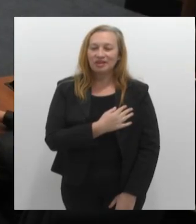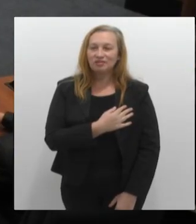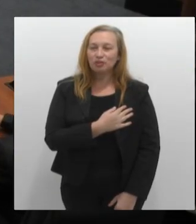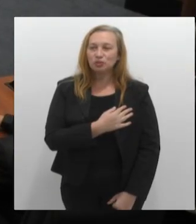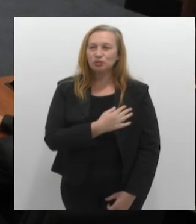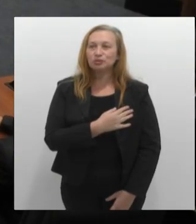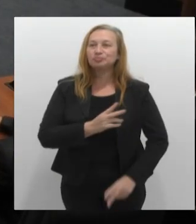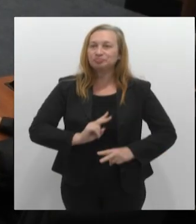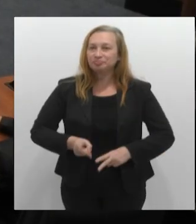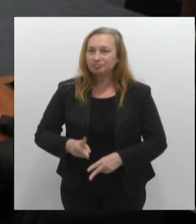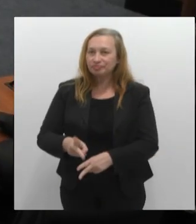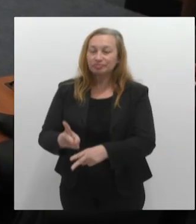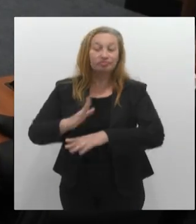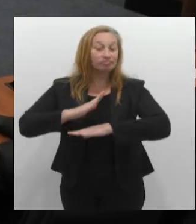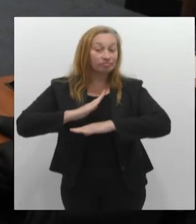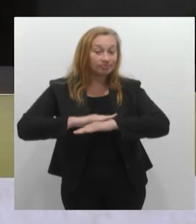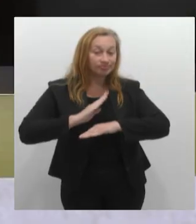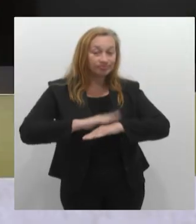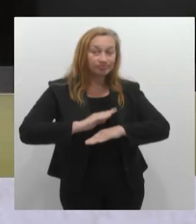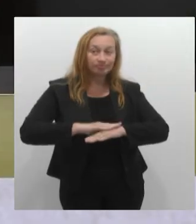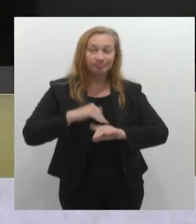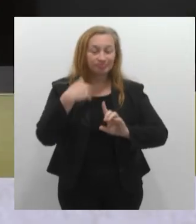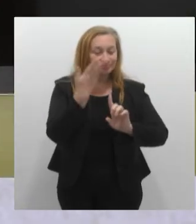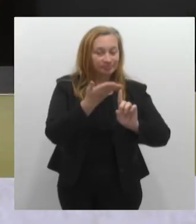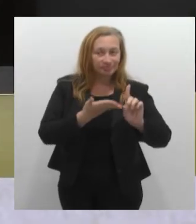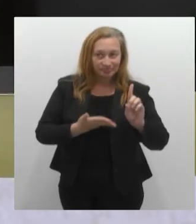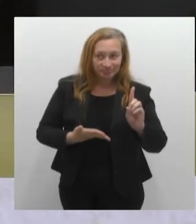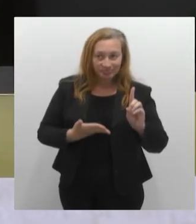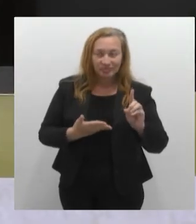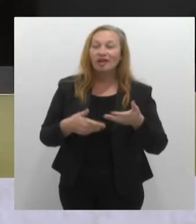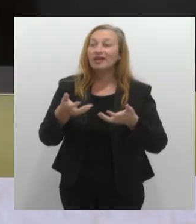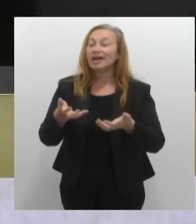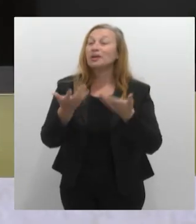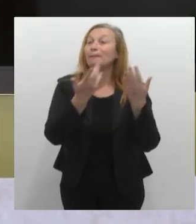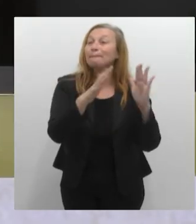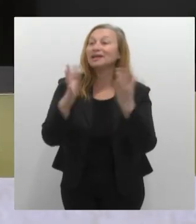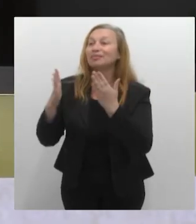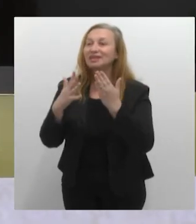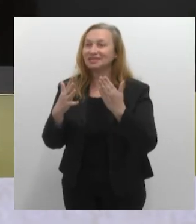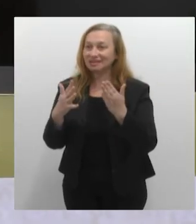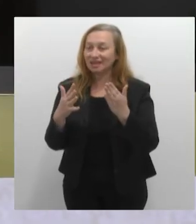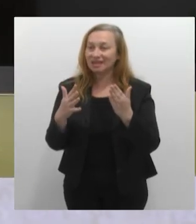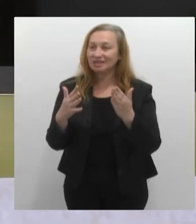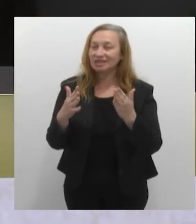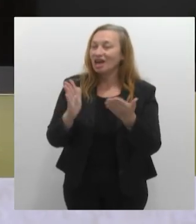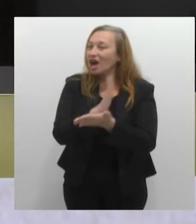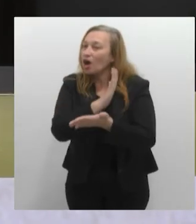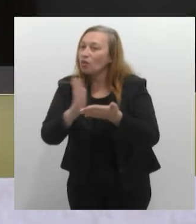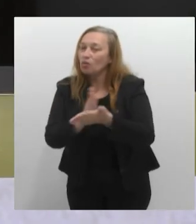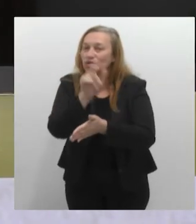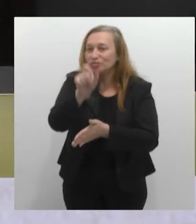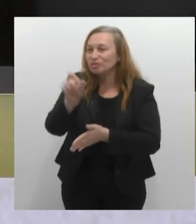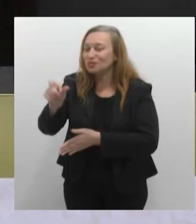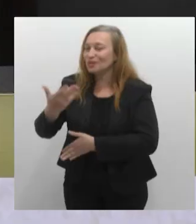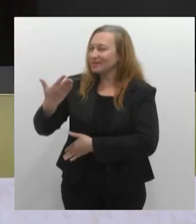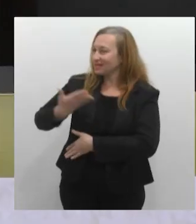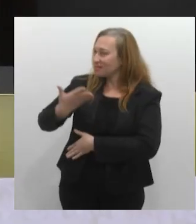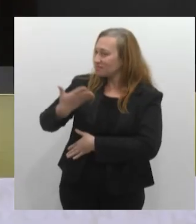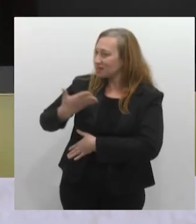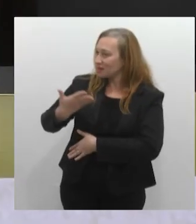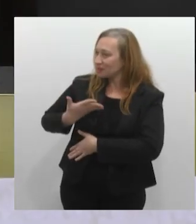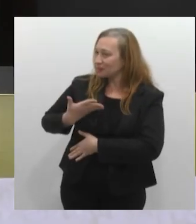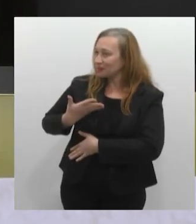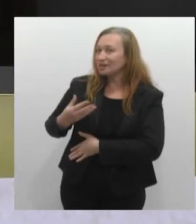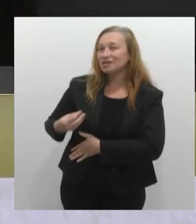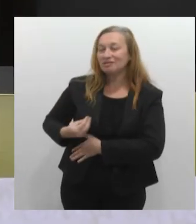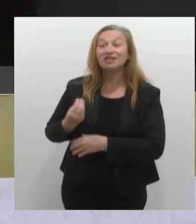Dando continuidade a este momento solene, quero saudar algumas autoridades, amigos presentes